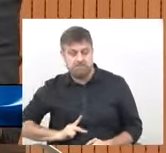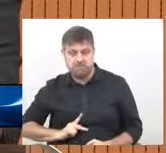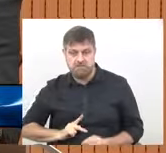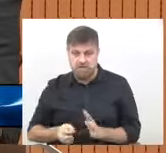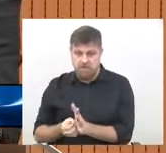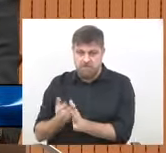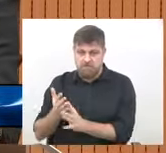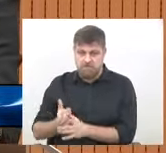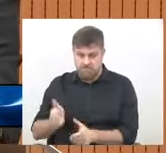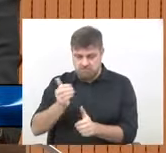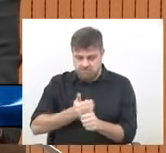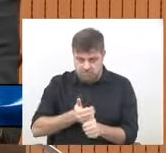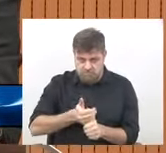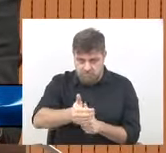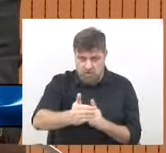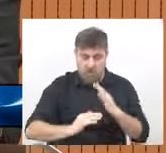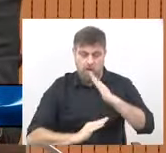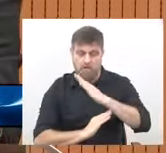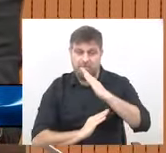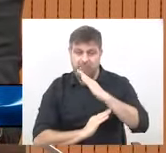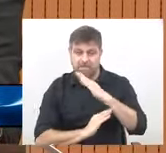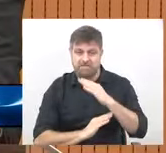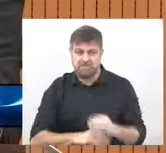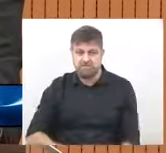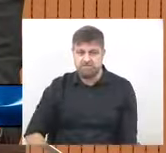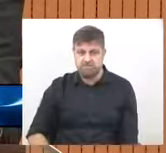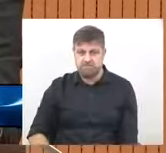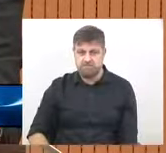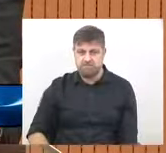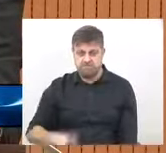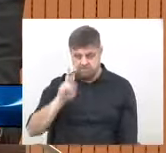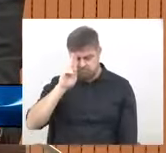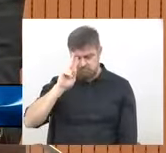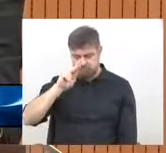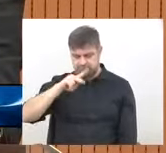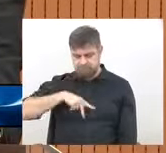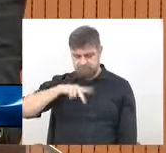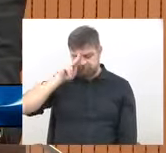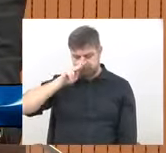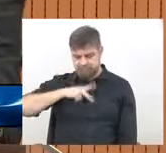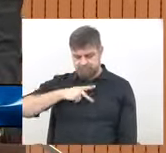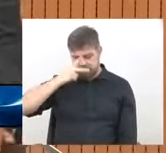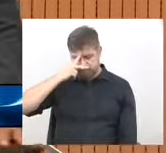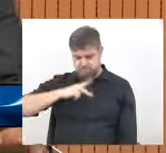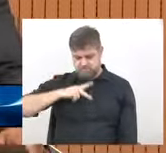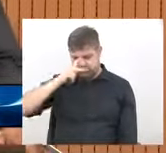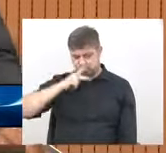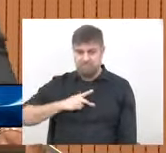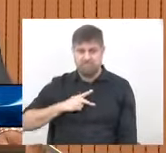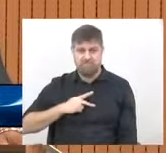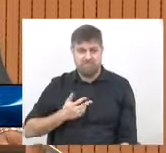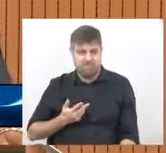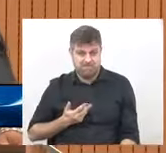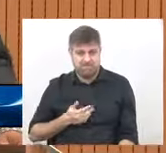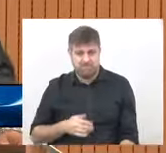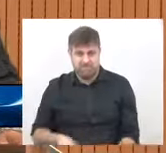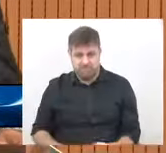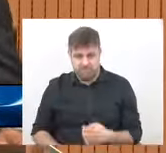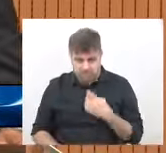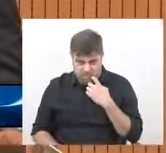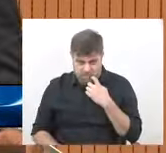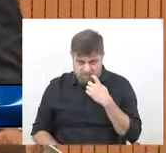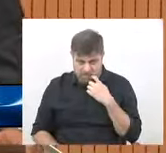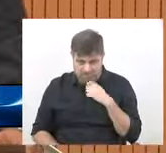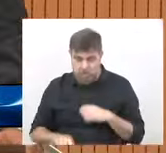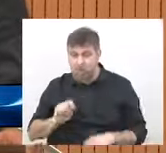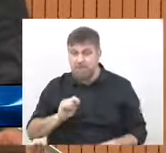presidente entra aqui nessa casa para ser presidente e ele olha os seus interesses como presidente aqui da Câmara Municipal. Ele olha os